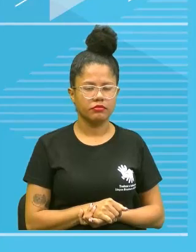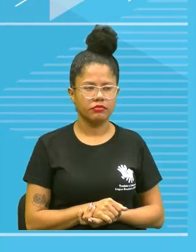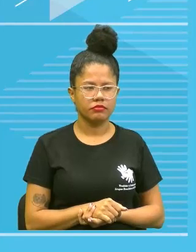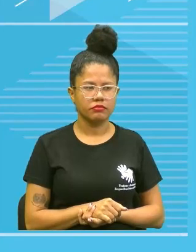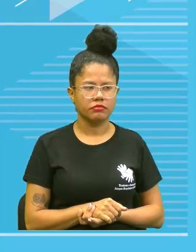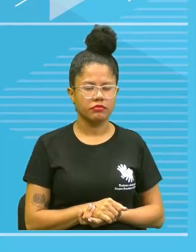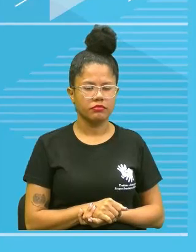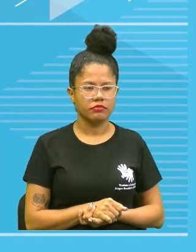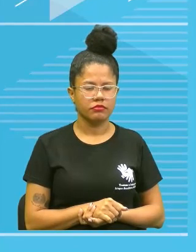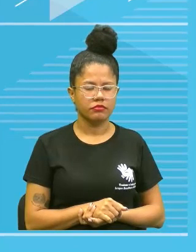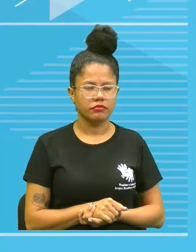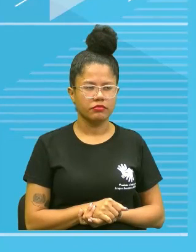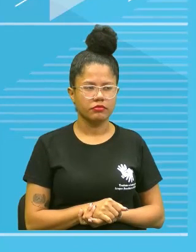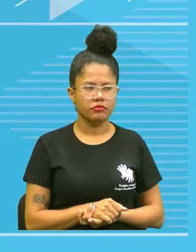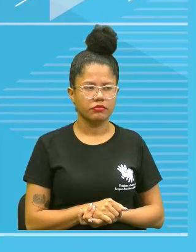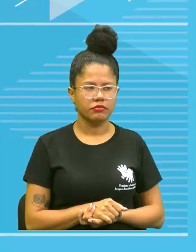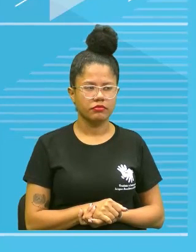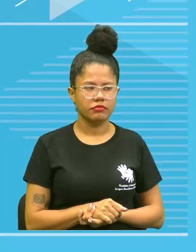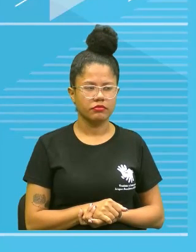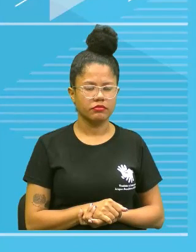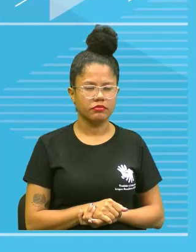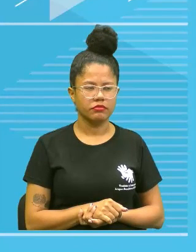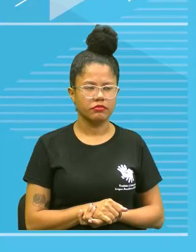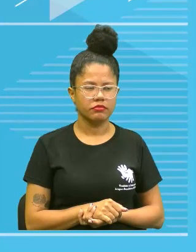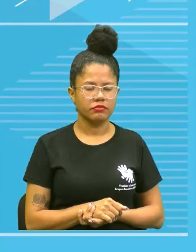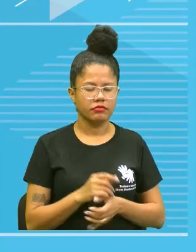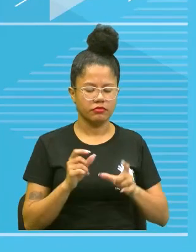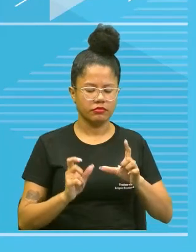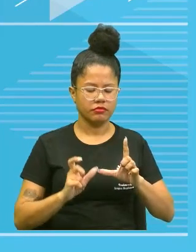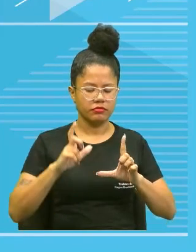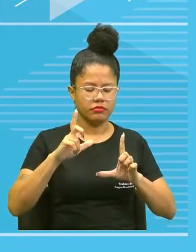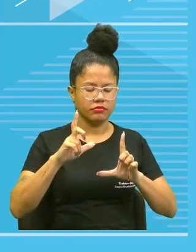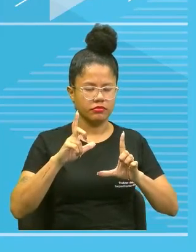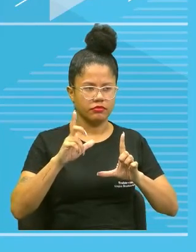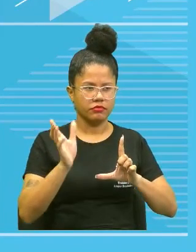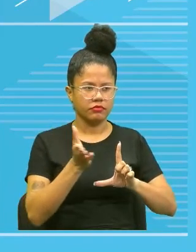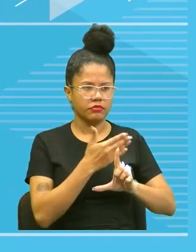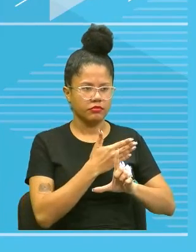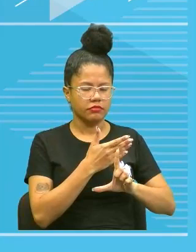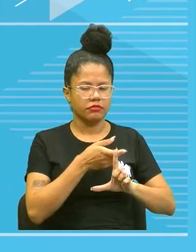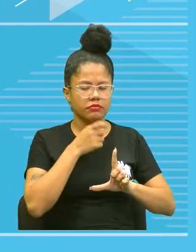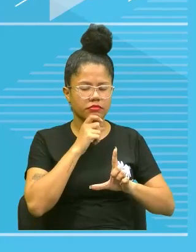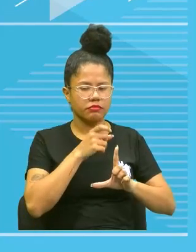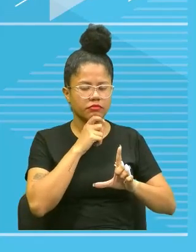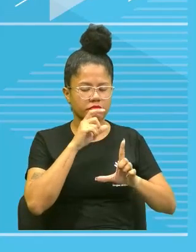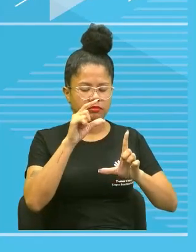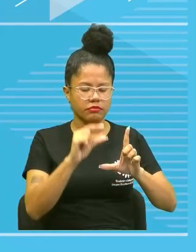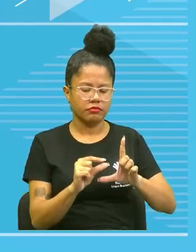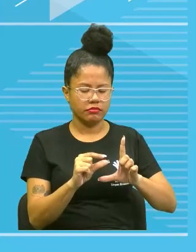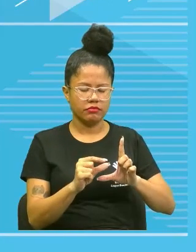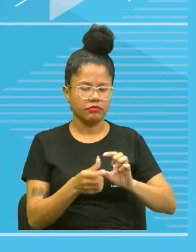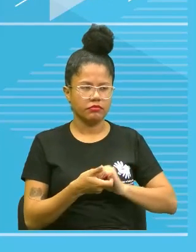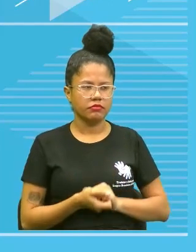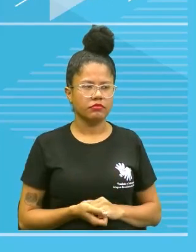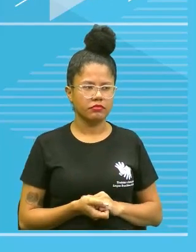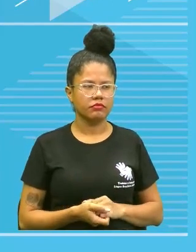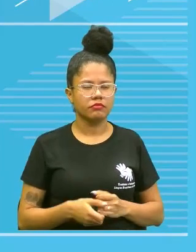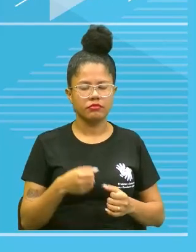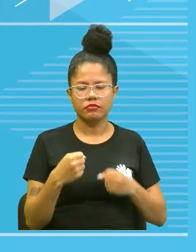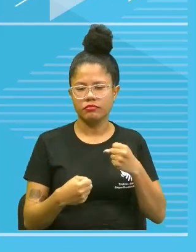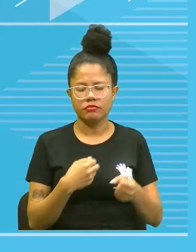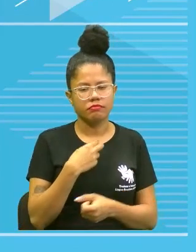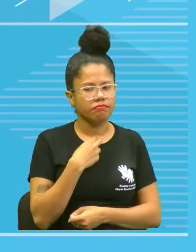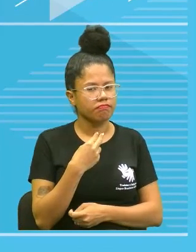o rendimento do motor ele vai crescer à medida que a quantidade da fonte fria diminui. O carro ele não